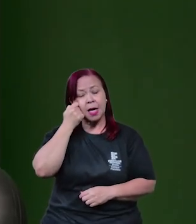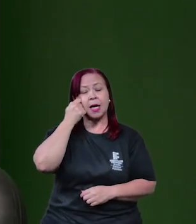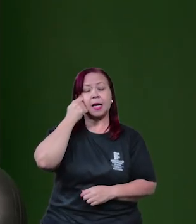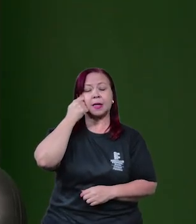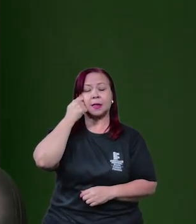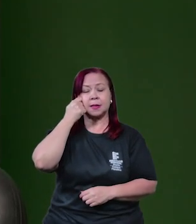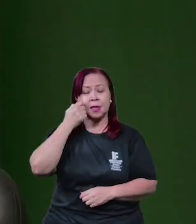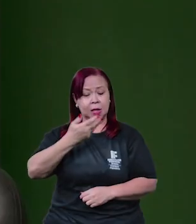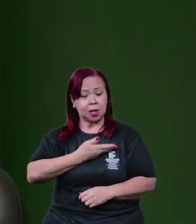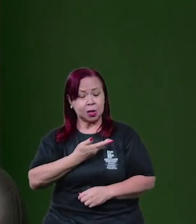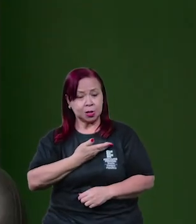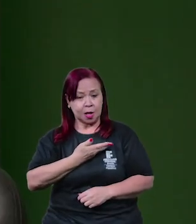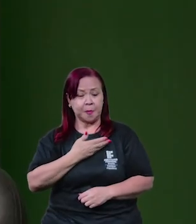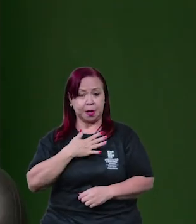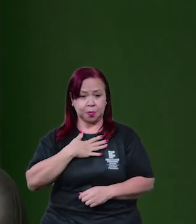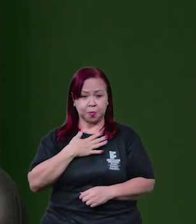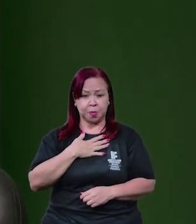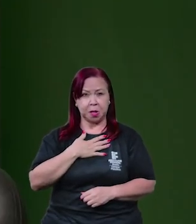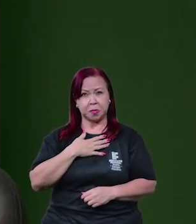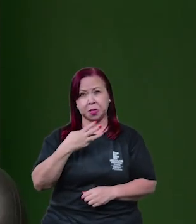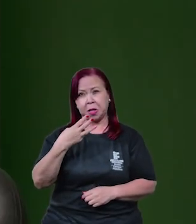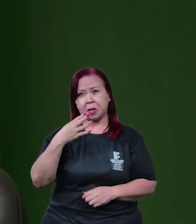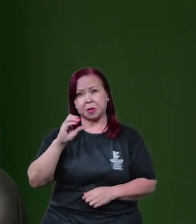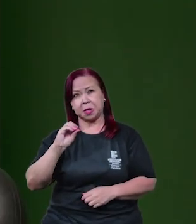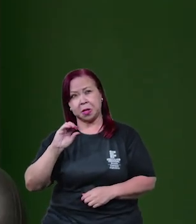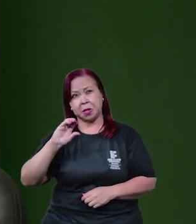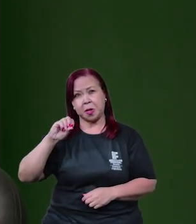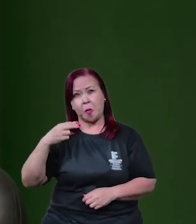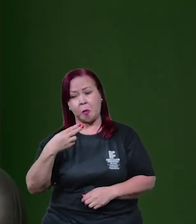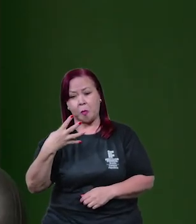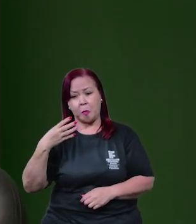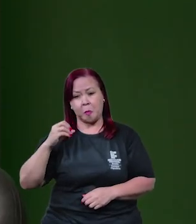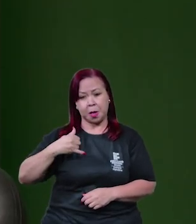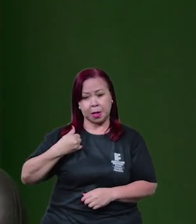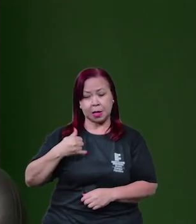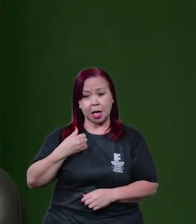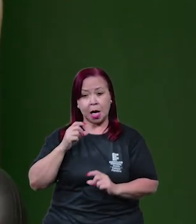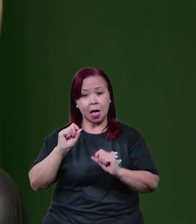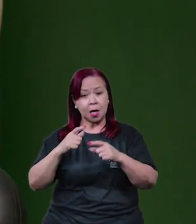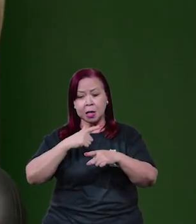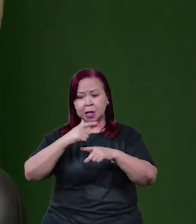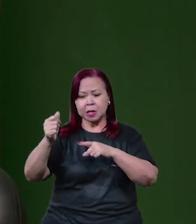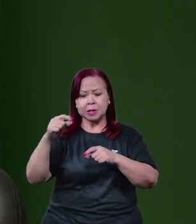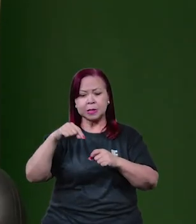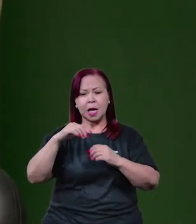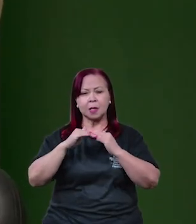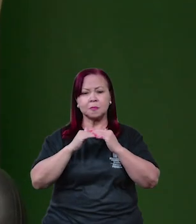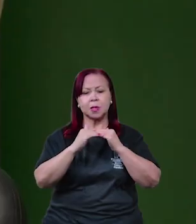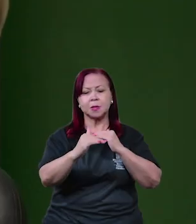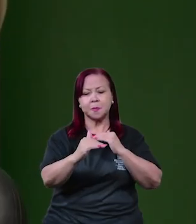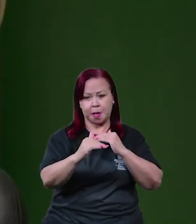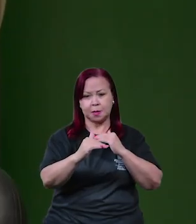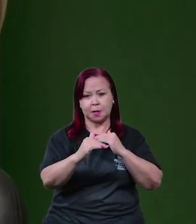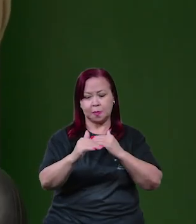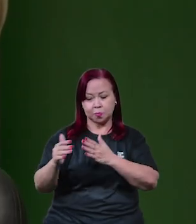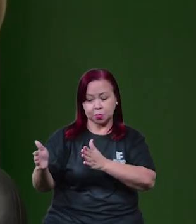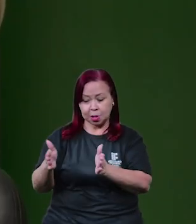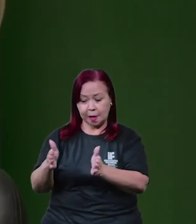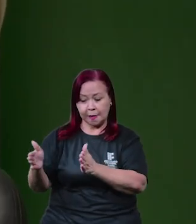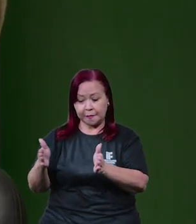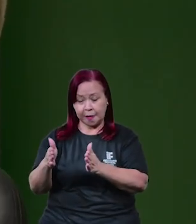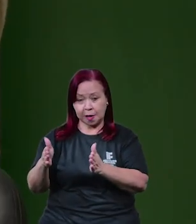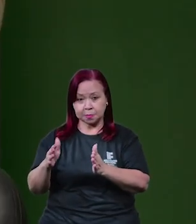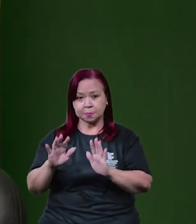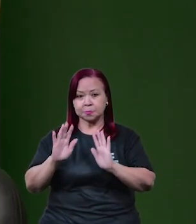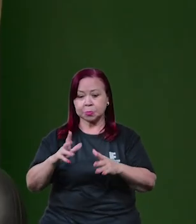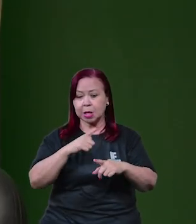amigos meus, tipo, já nos seus 30 para 40 anos, assim, Uhum. que saíram desse padrão, tipo, nessa fase da vida de